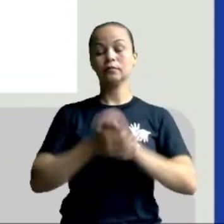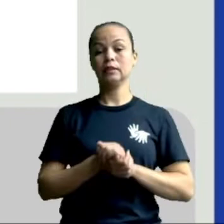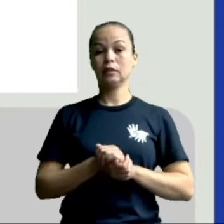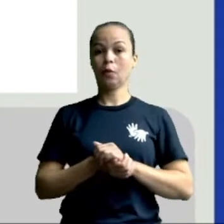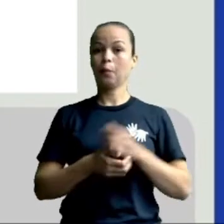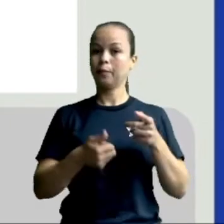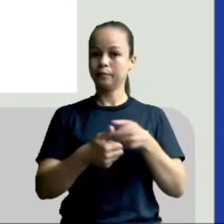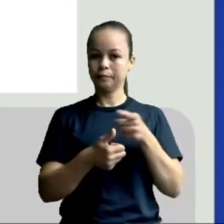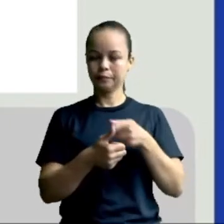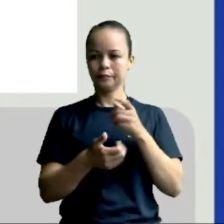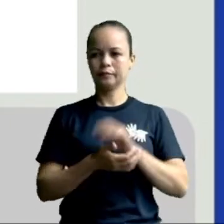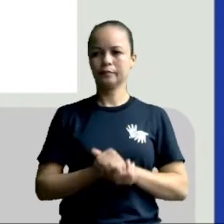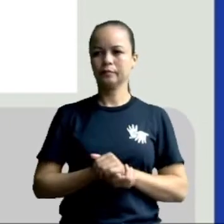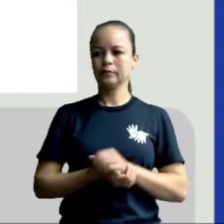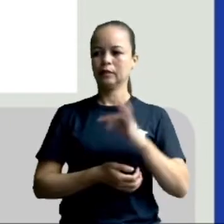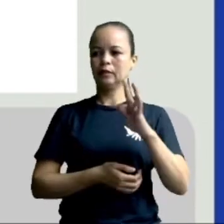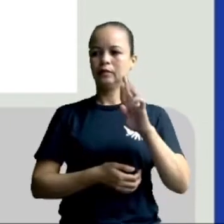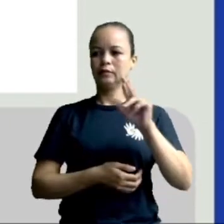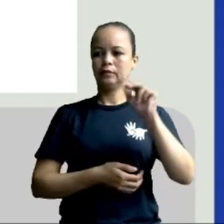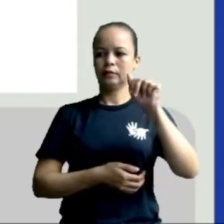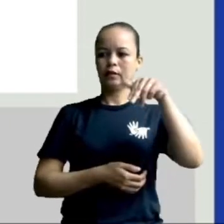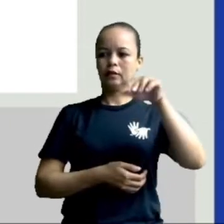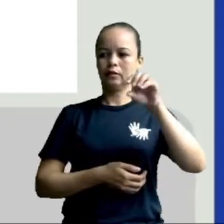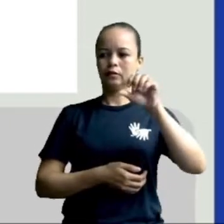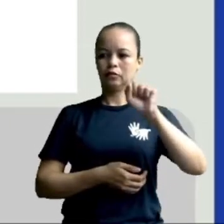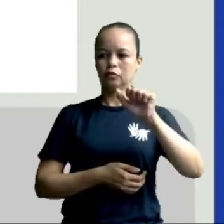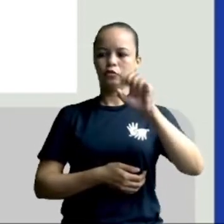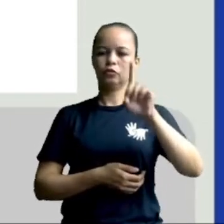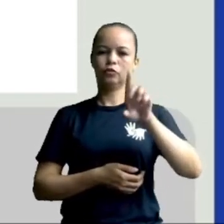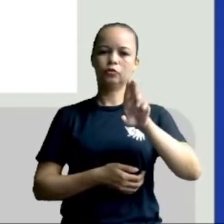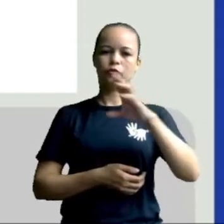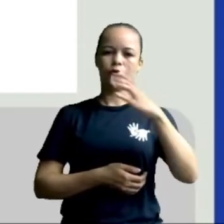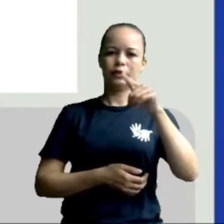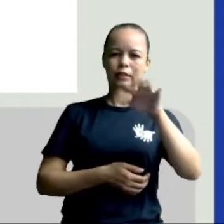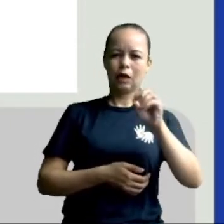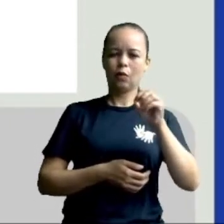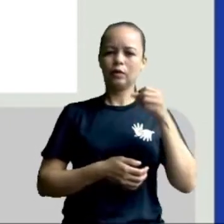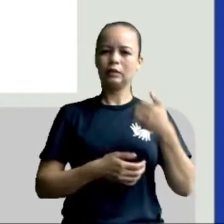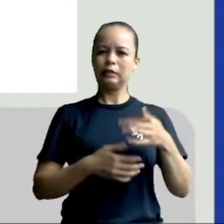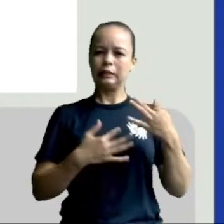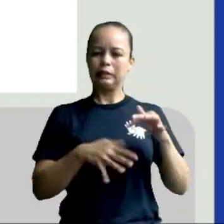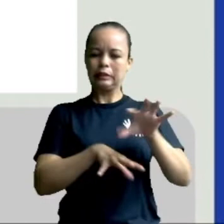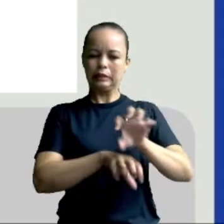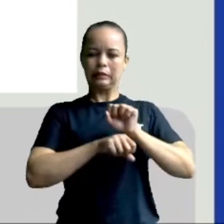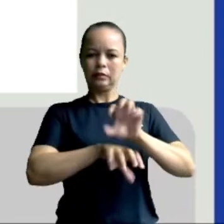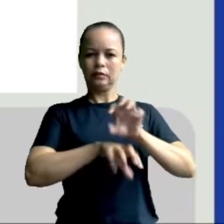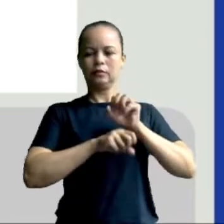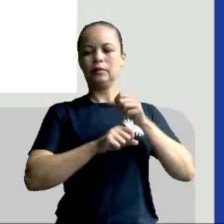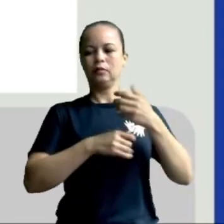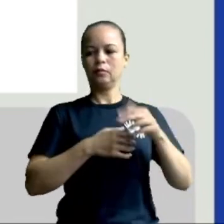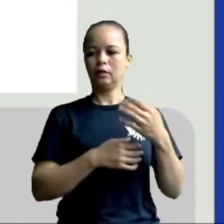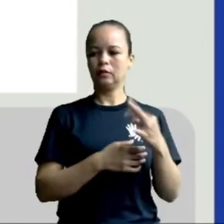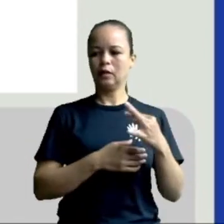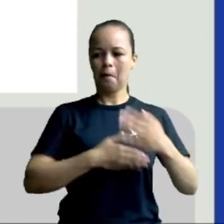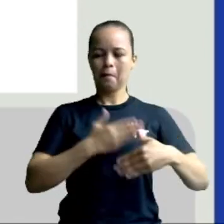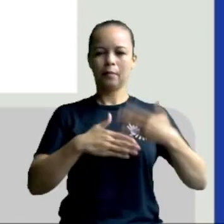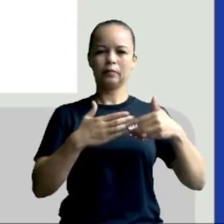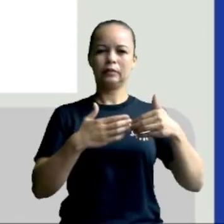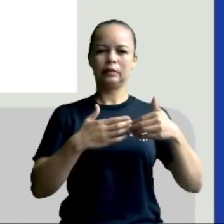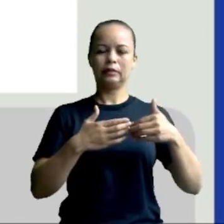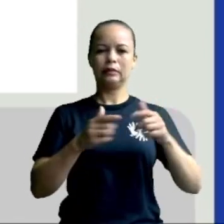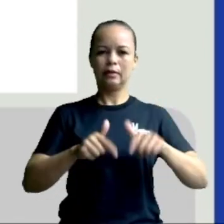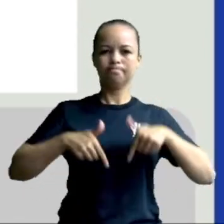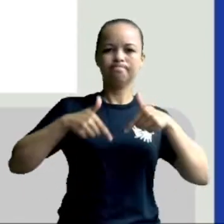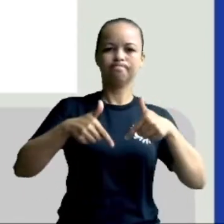primeiro, transdução, impulso doloroso recebido pelos receptores e transforma em potencial de